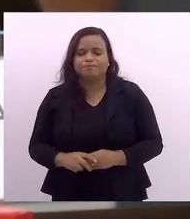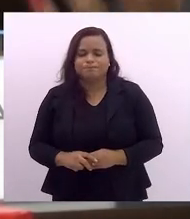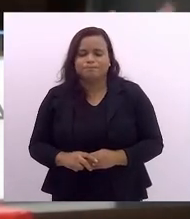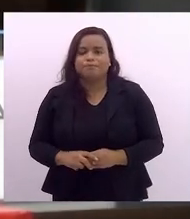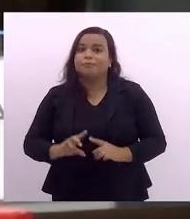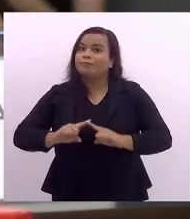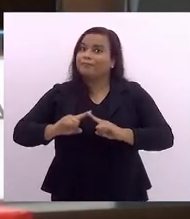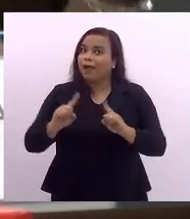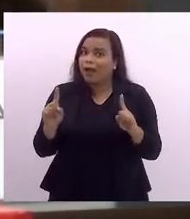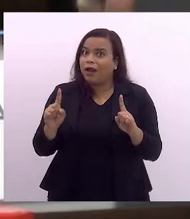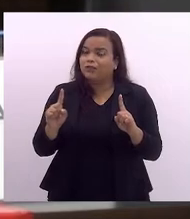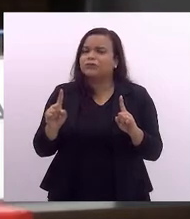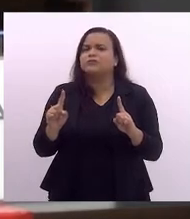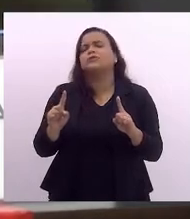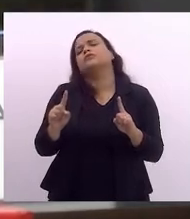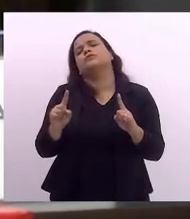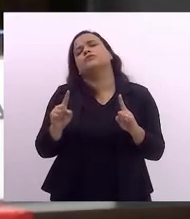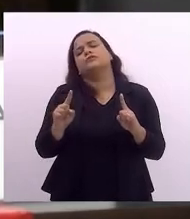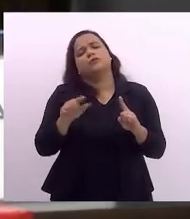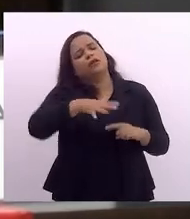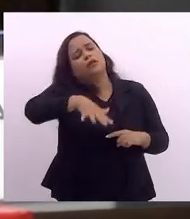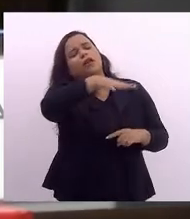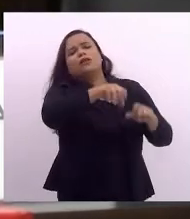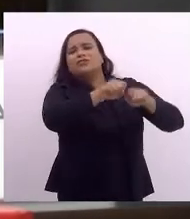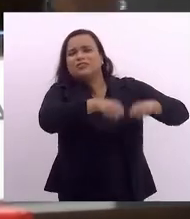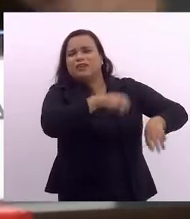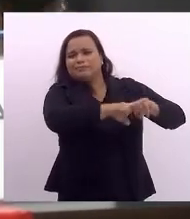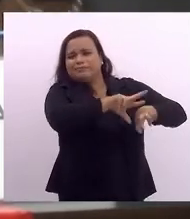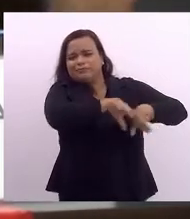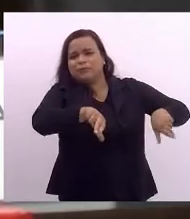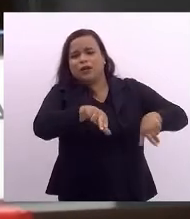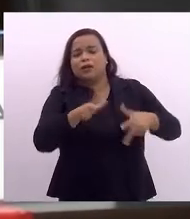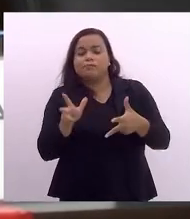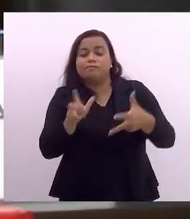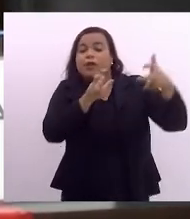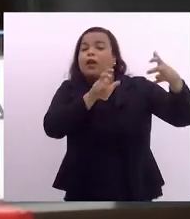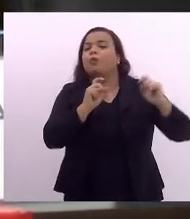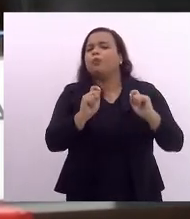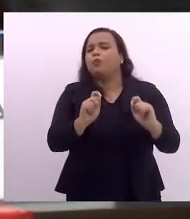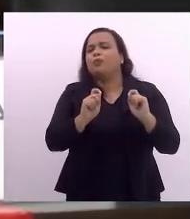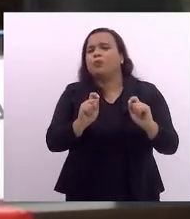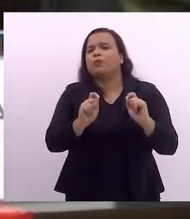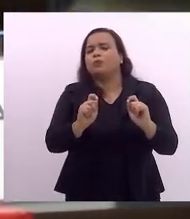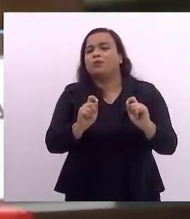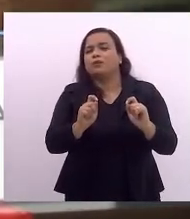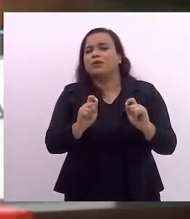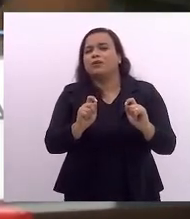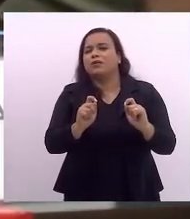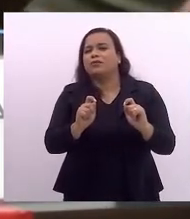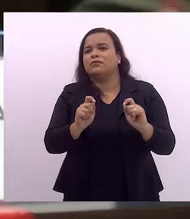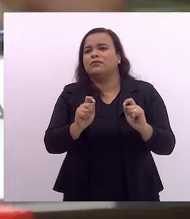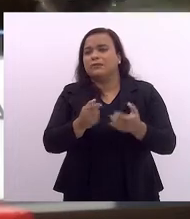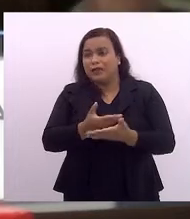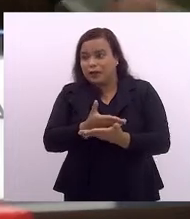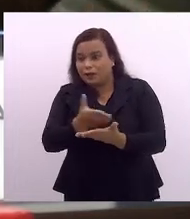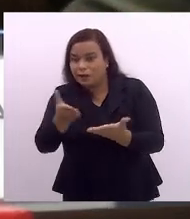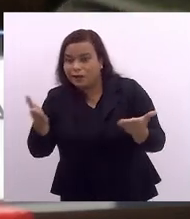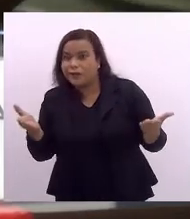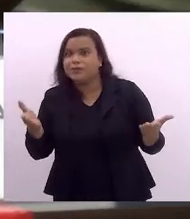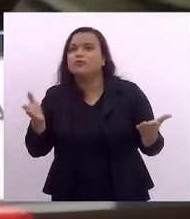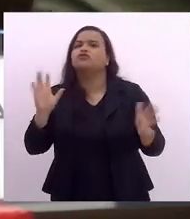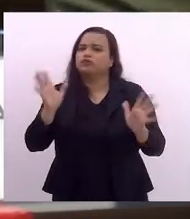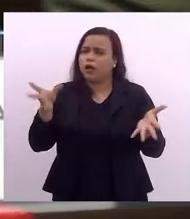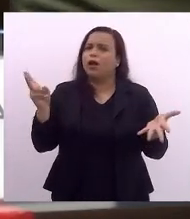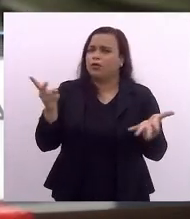Só que eles, o sistema percebeu que não só esses que um dia cometeu um